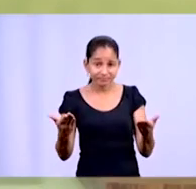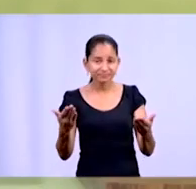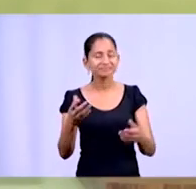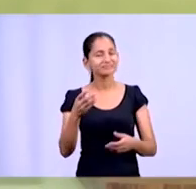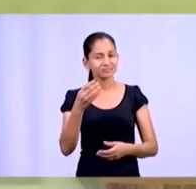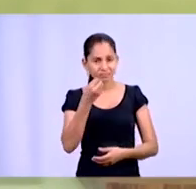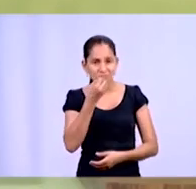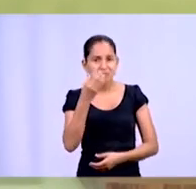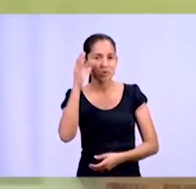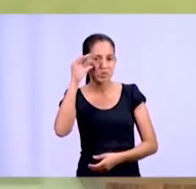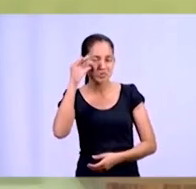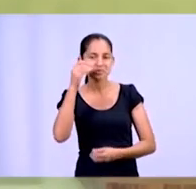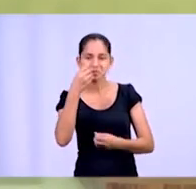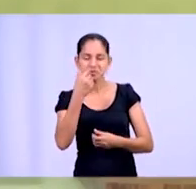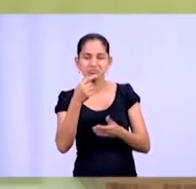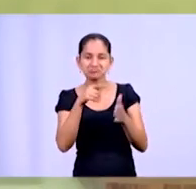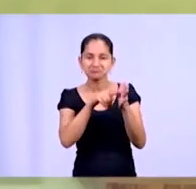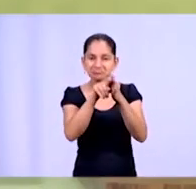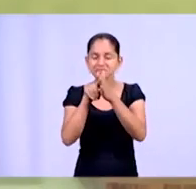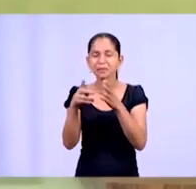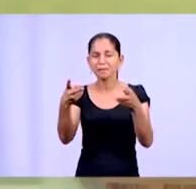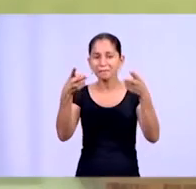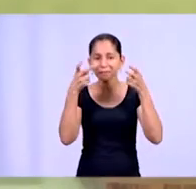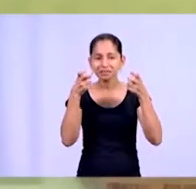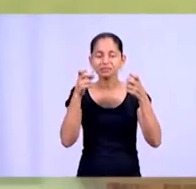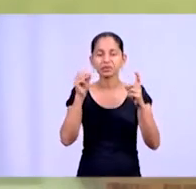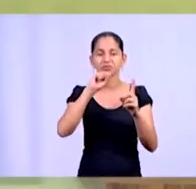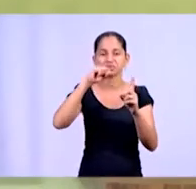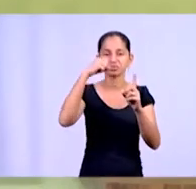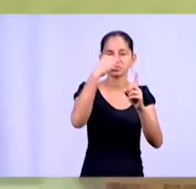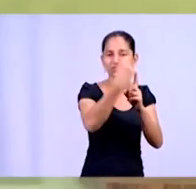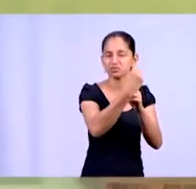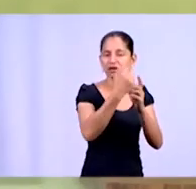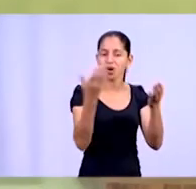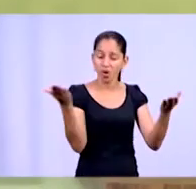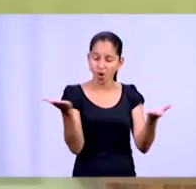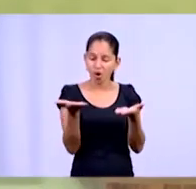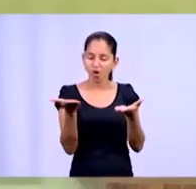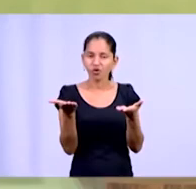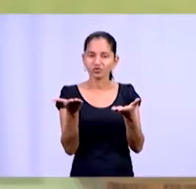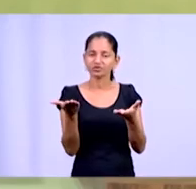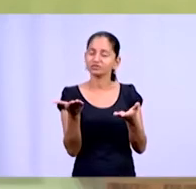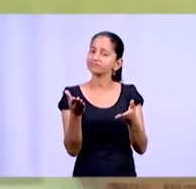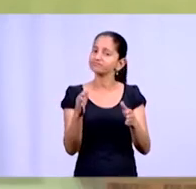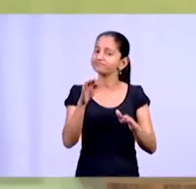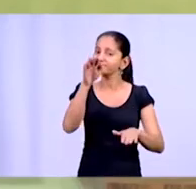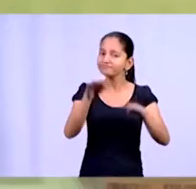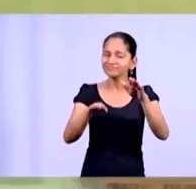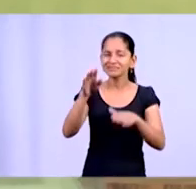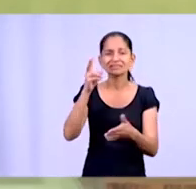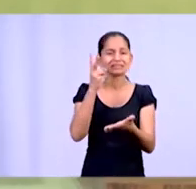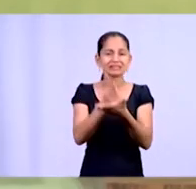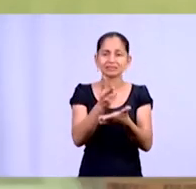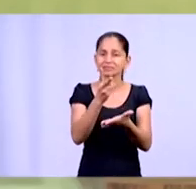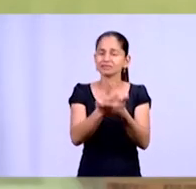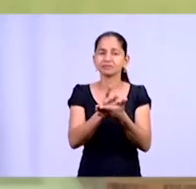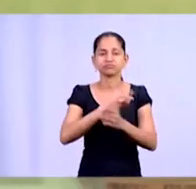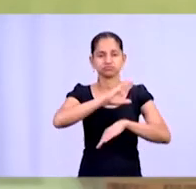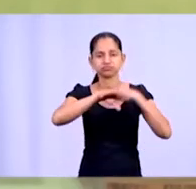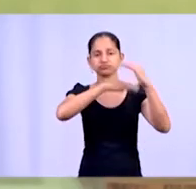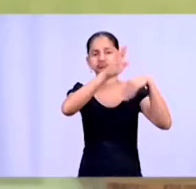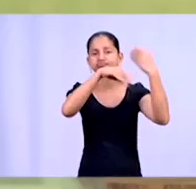Interessante essa matéria, né, professor? Vocês puderam ver que a sociedade da informação, ela está constantemente